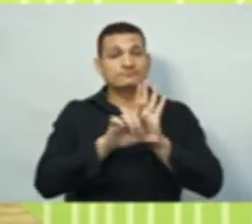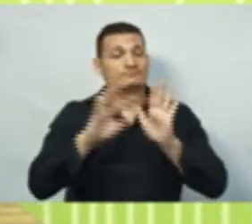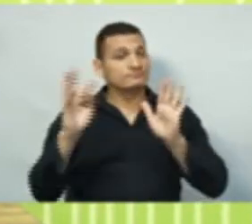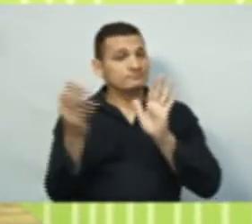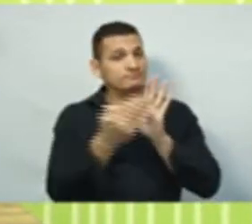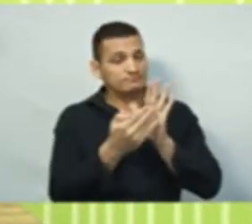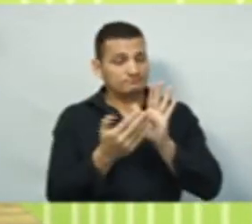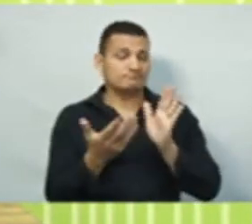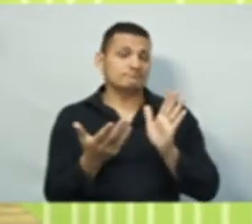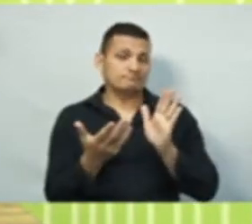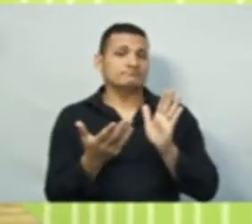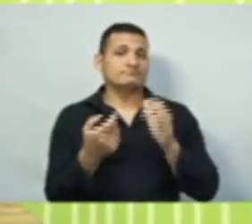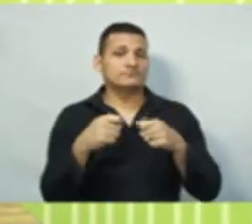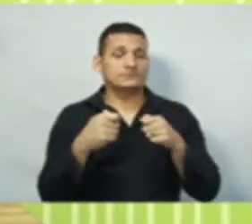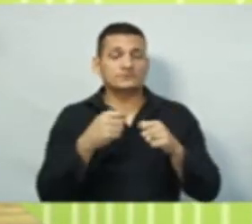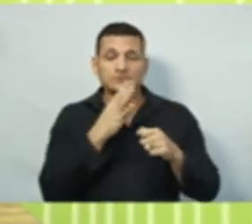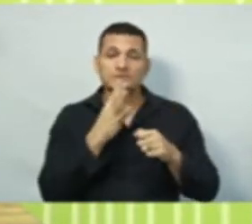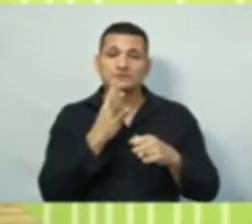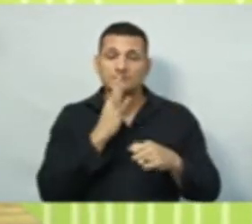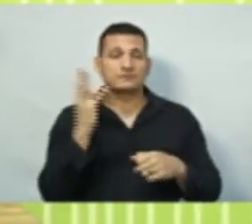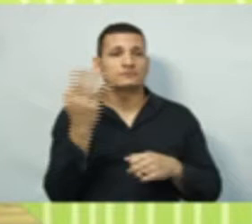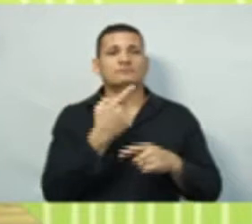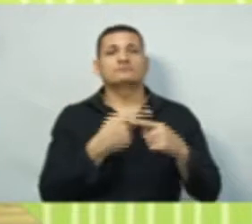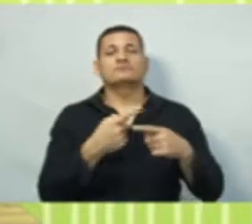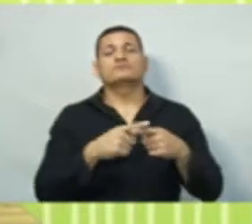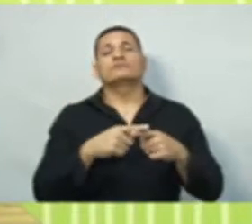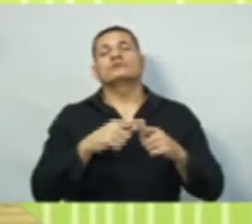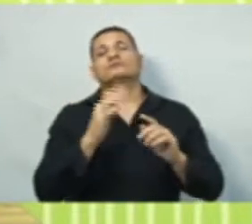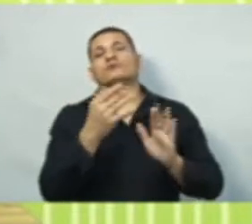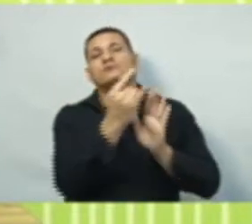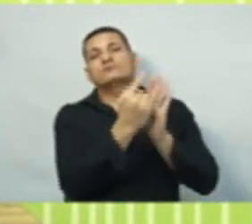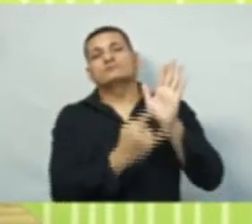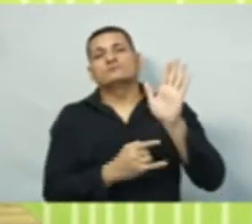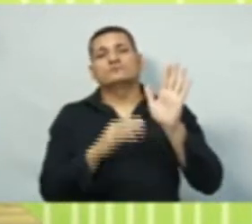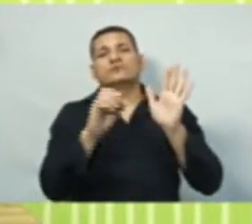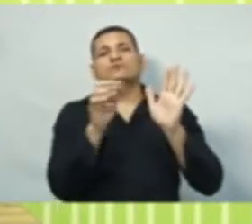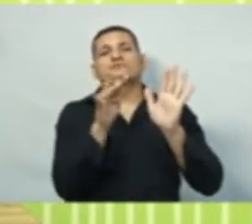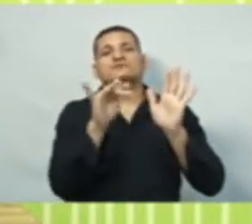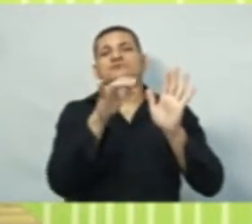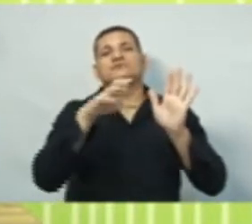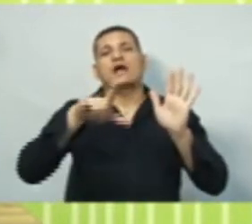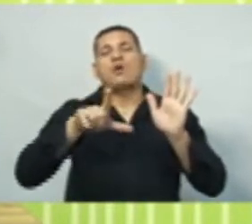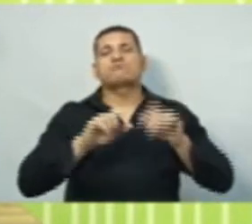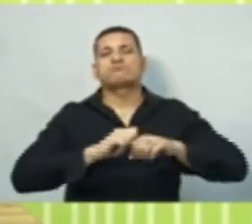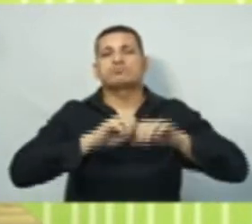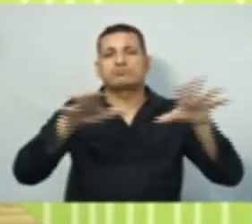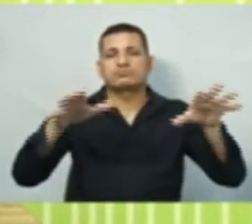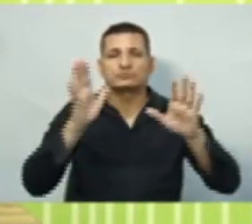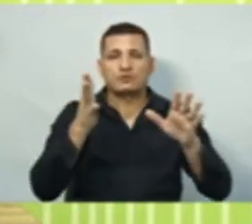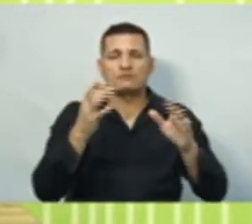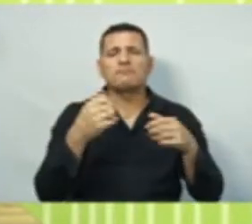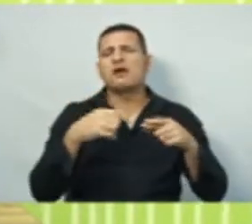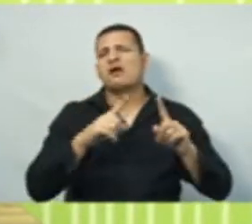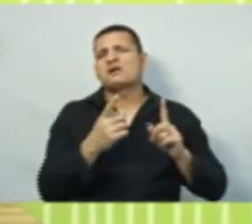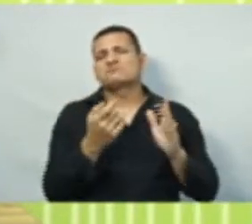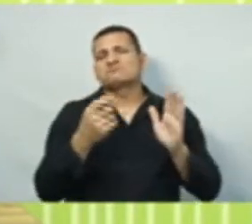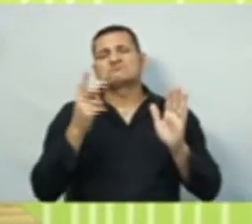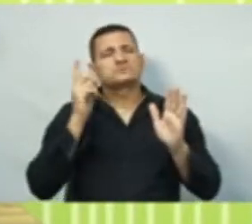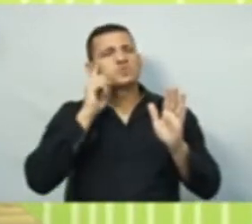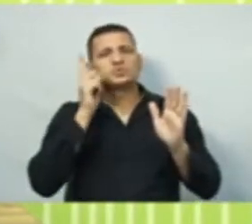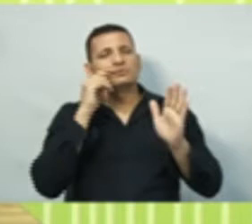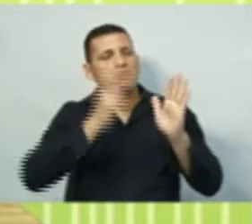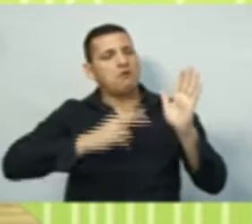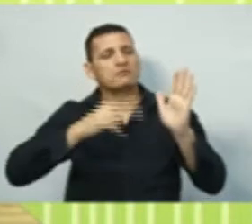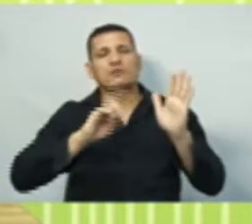nós já conhecemos porque ela foi publicada no Diário Oficial da União. Mas não precisa ficar todo dia olhando não, vamos conhecer a macro,